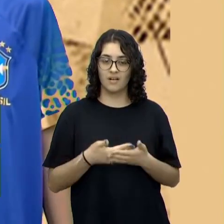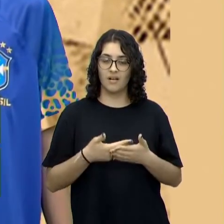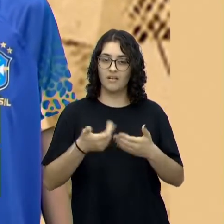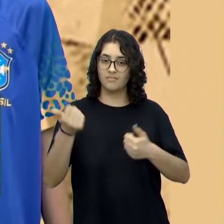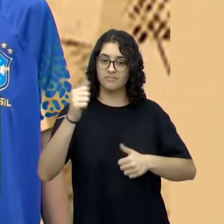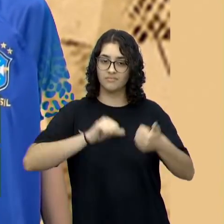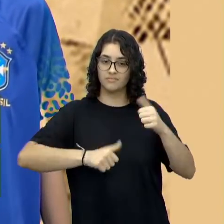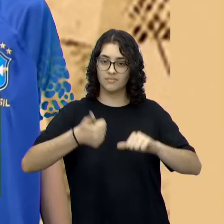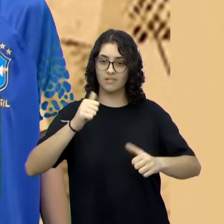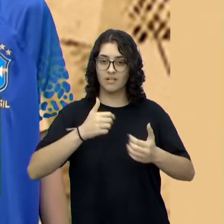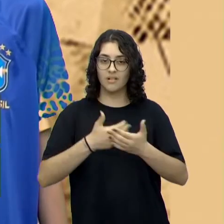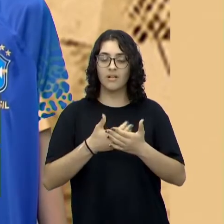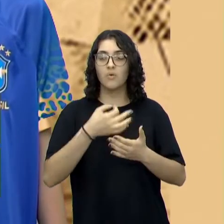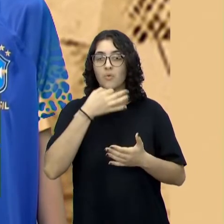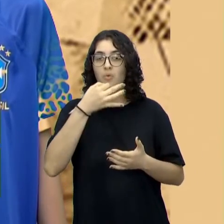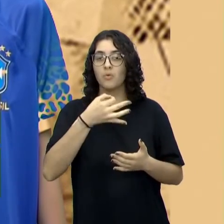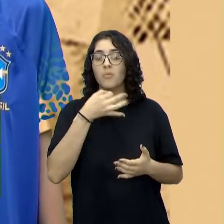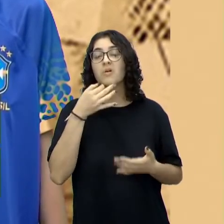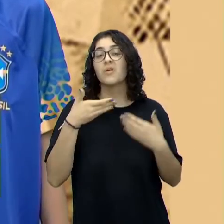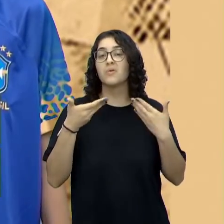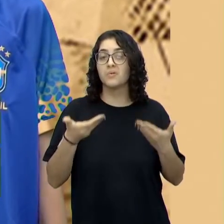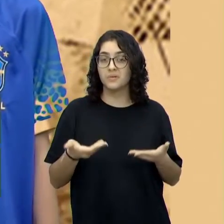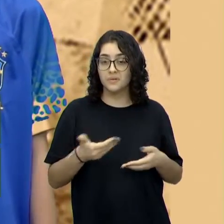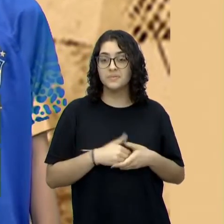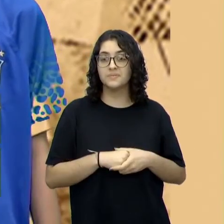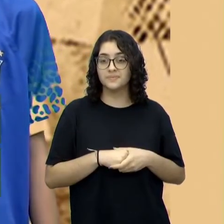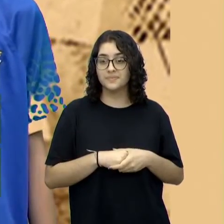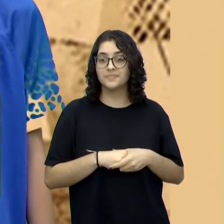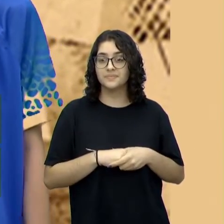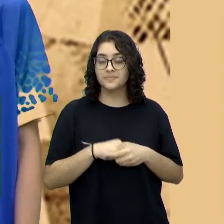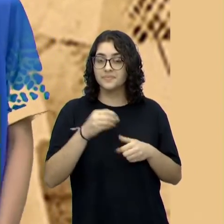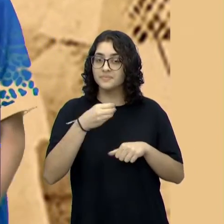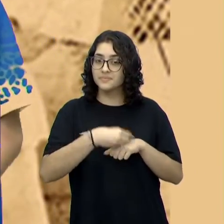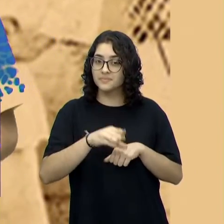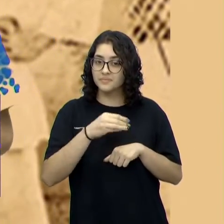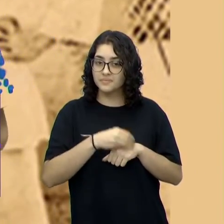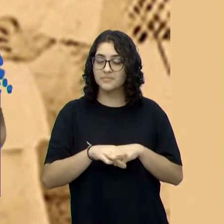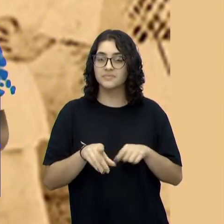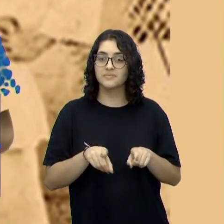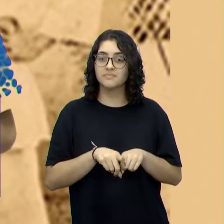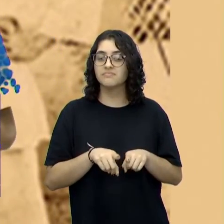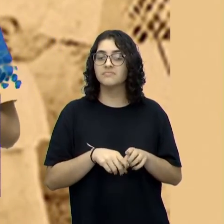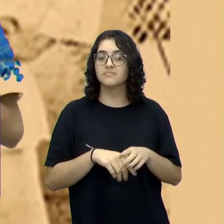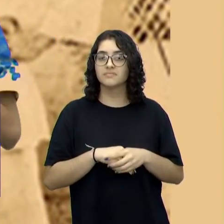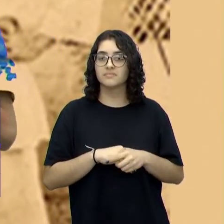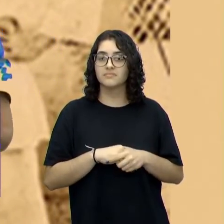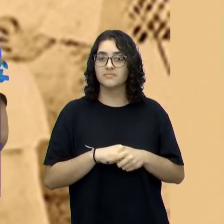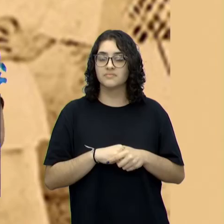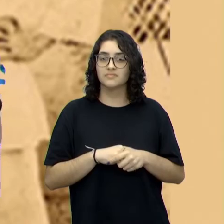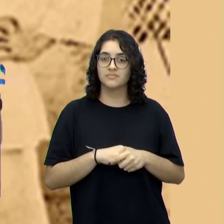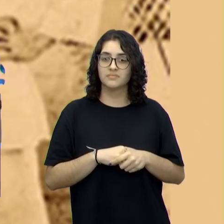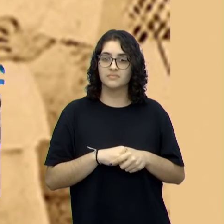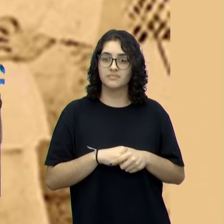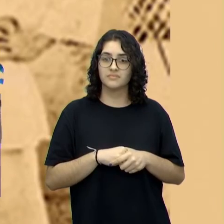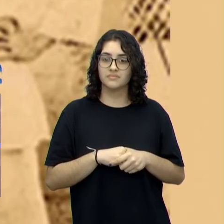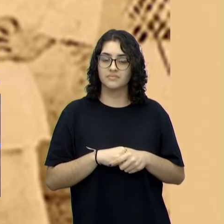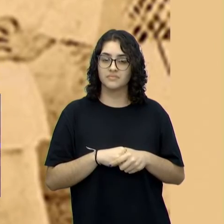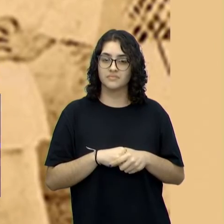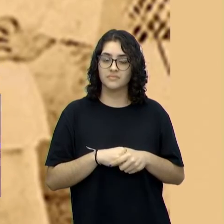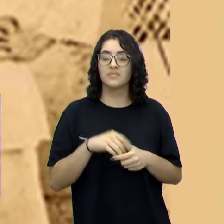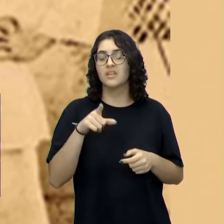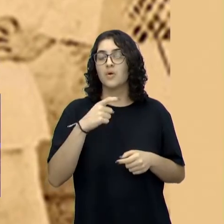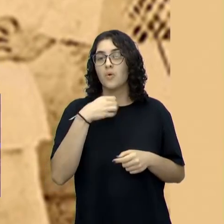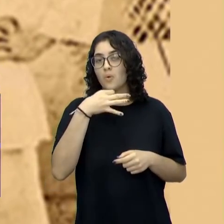a aula, digam aí o que vocês acharam, né, deem as suas dicas, seus toques, né, do que